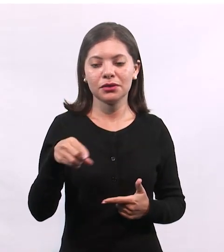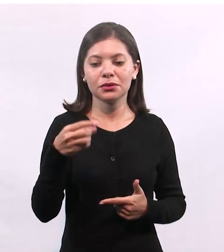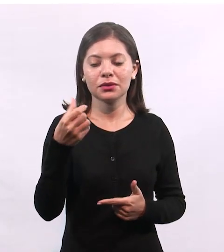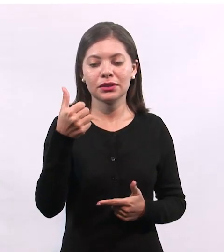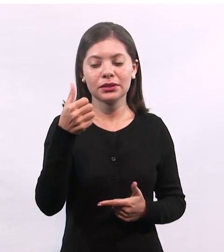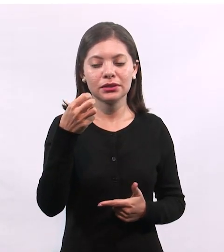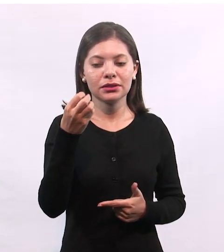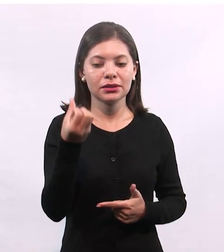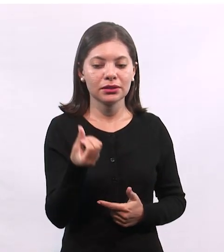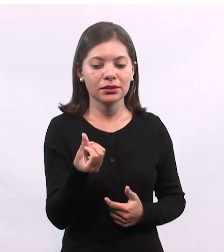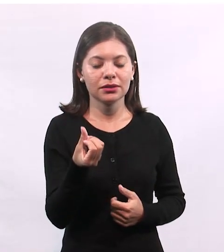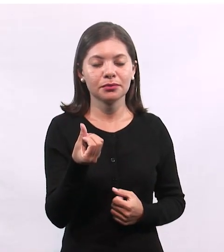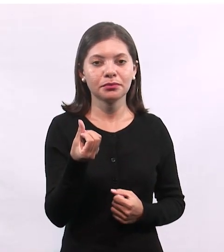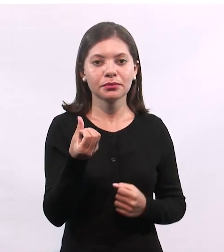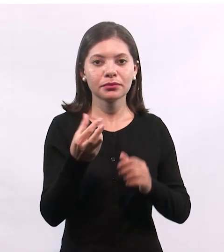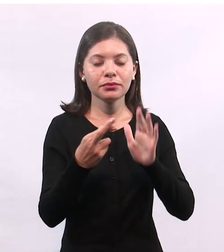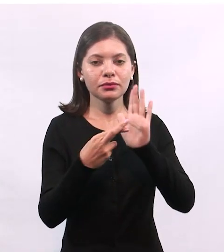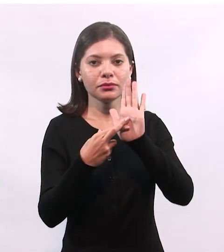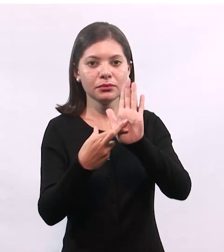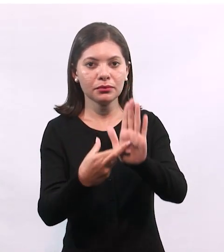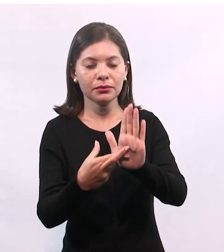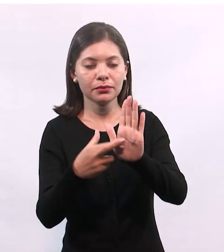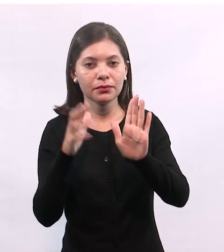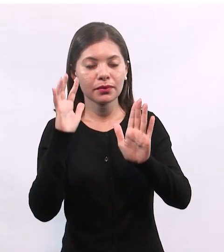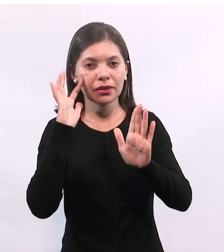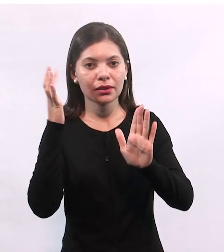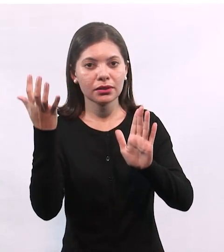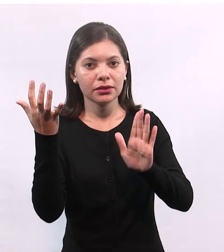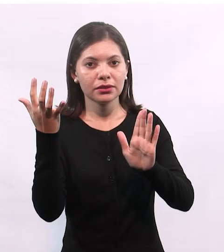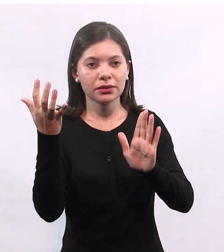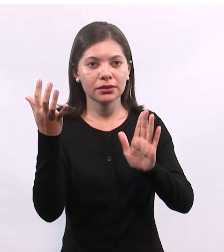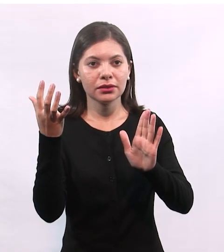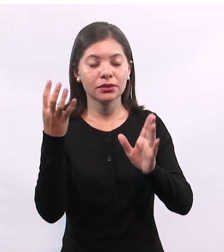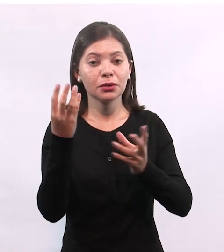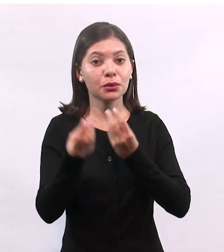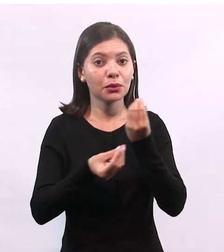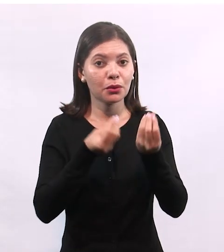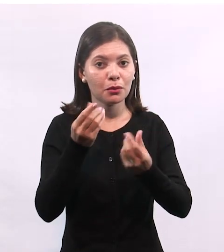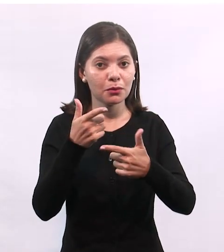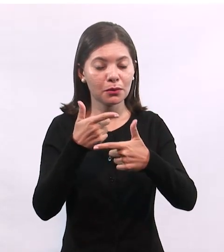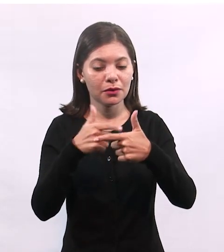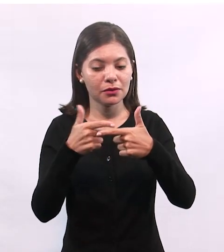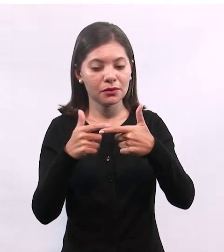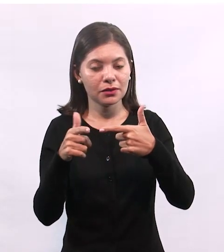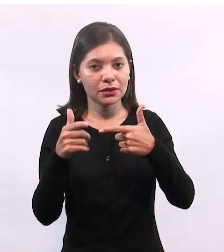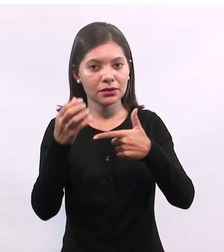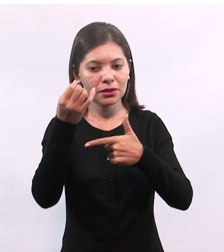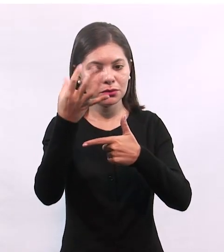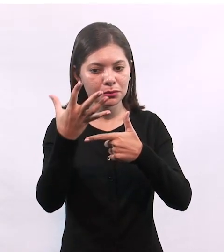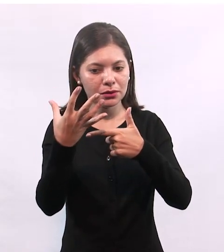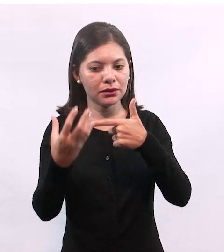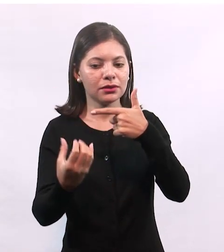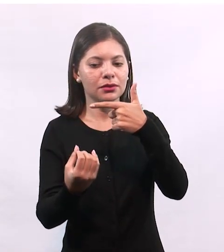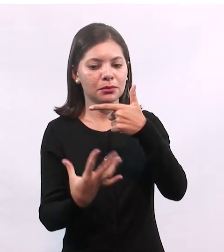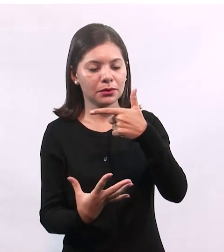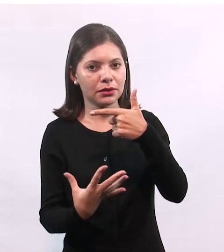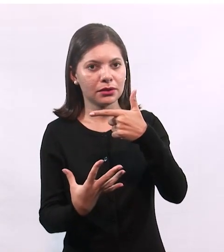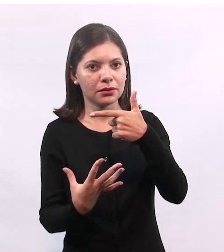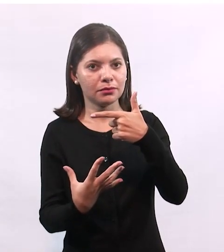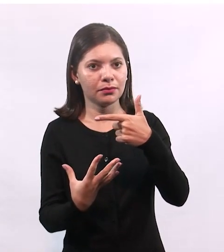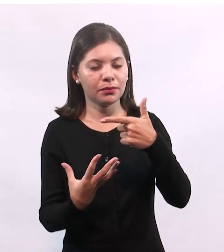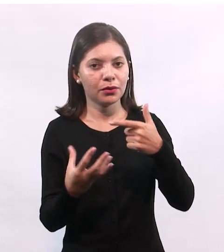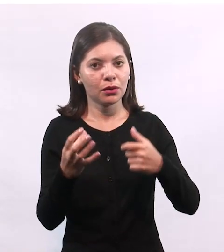posso representar essa chance de algo acontecer tanto no formato fracionário quanto no formato